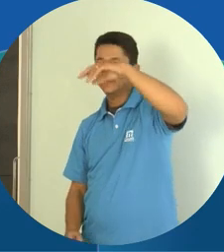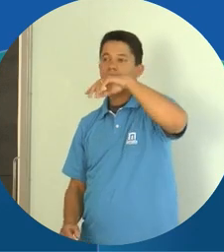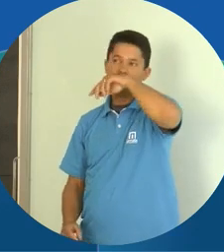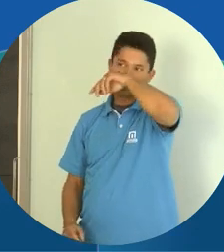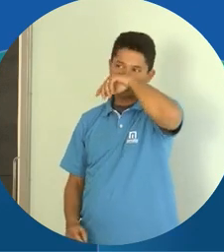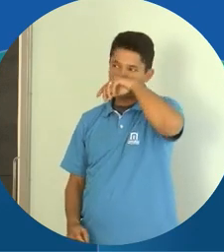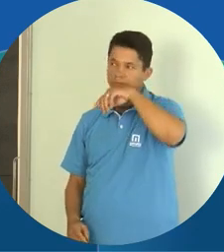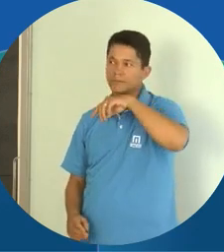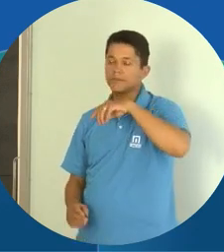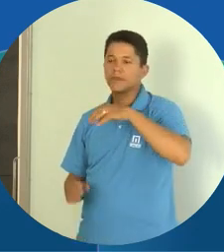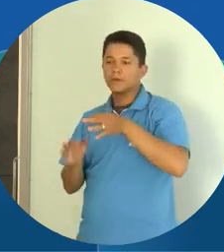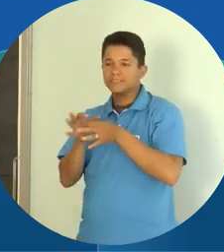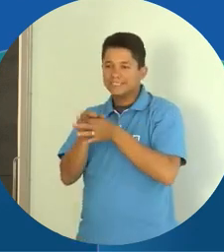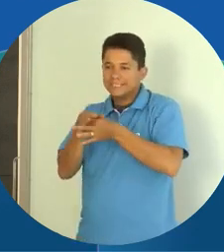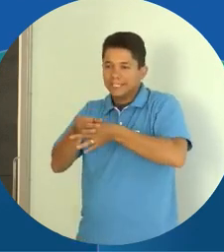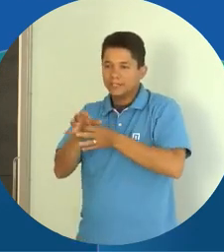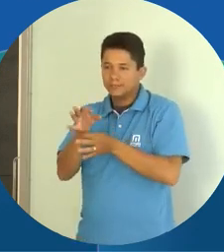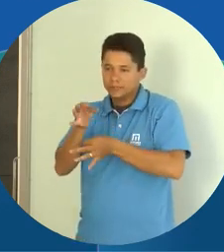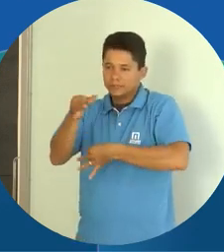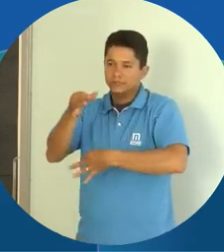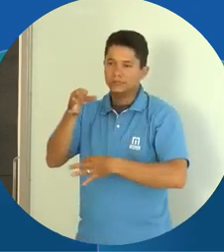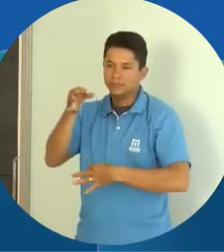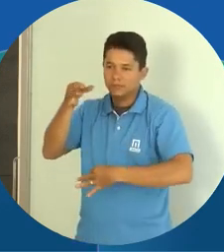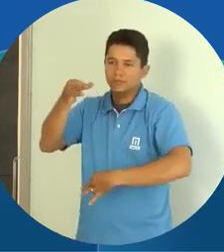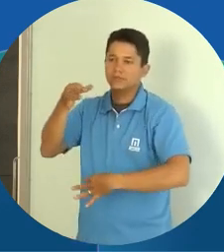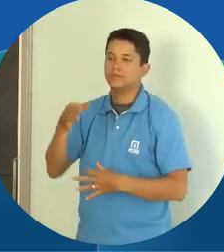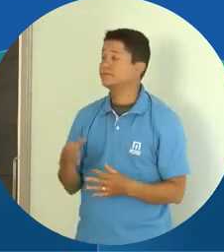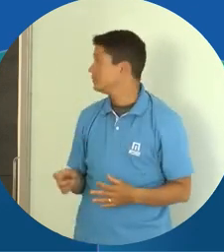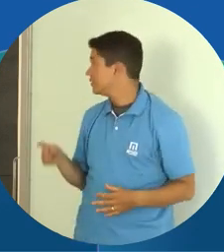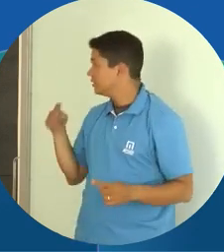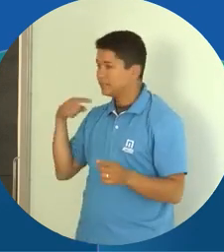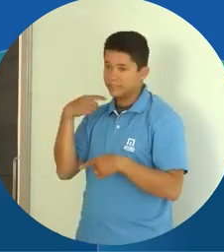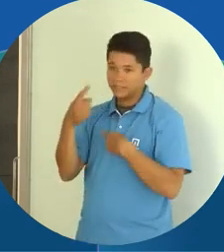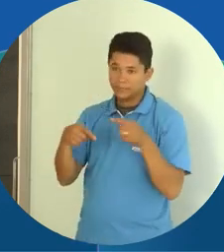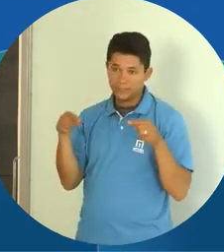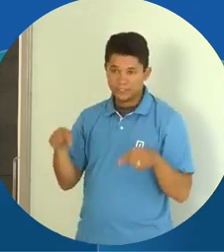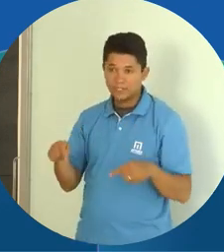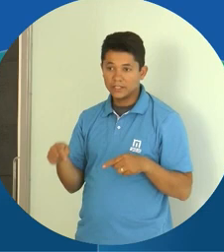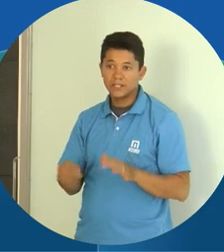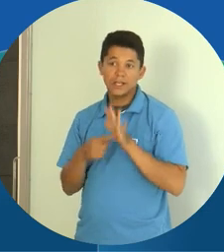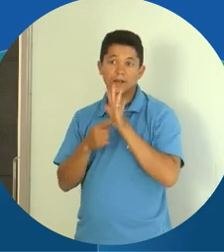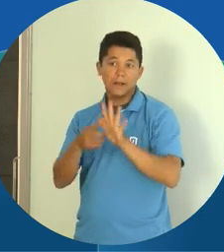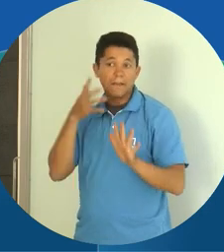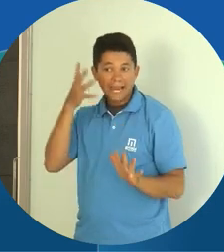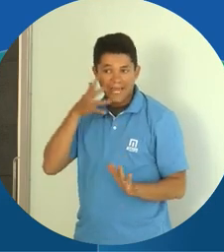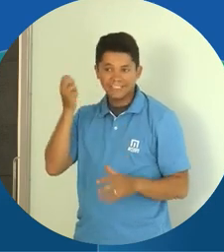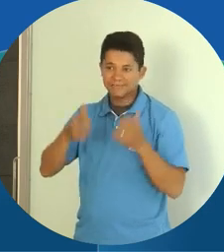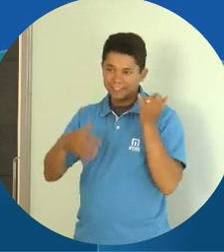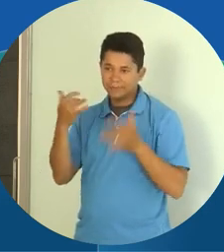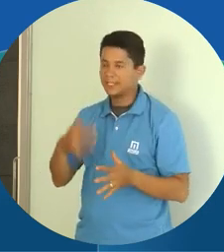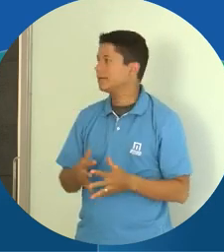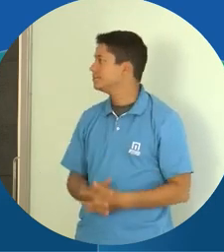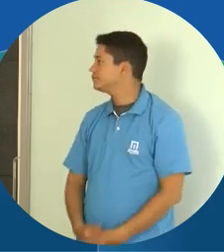aqui, mas isso vai ser apresentado agora, após essa palestra aqui.